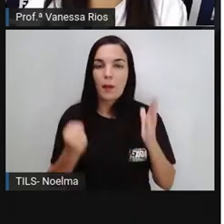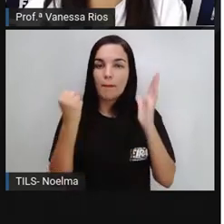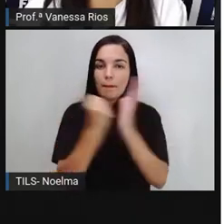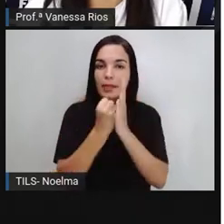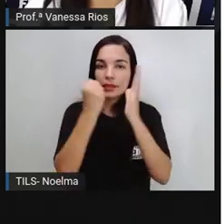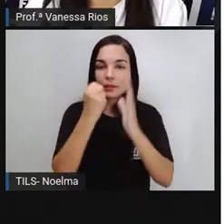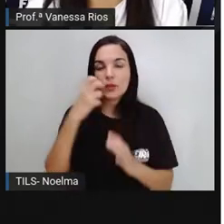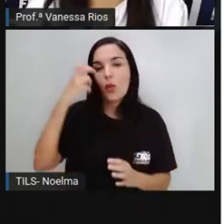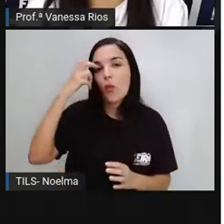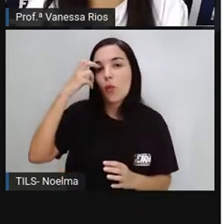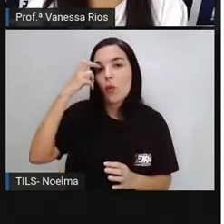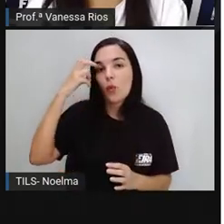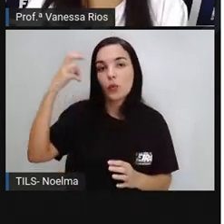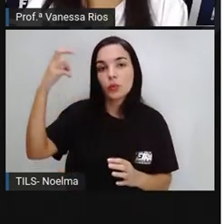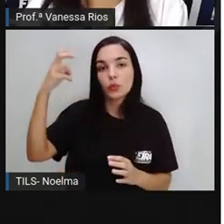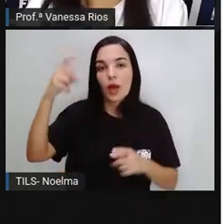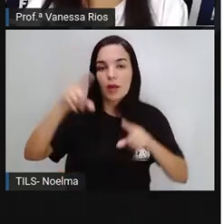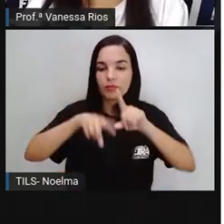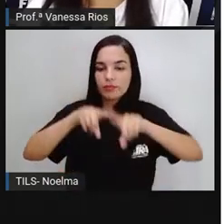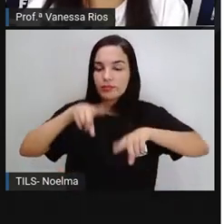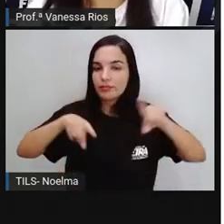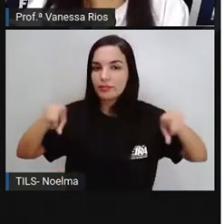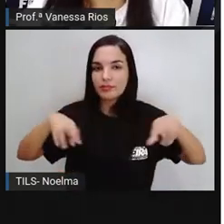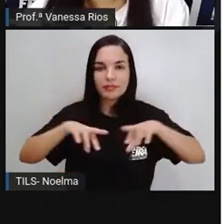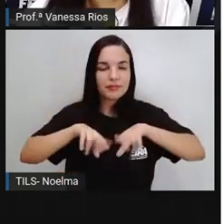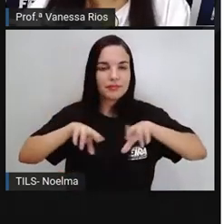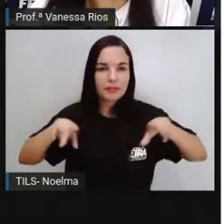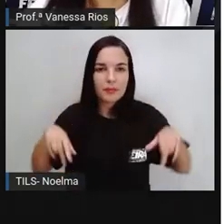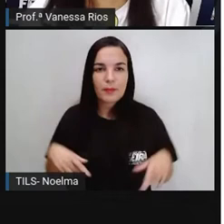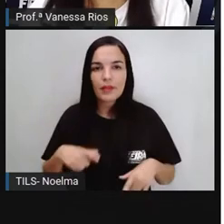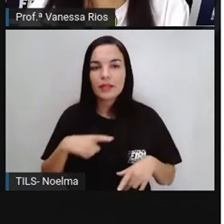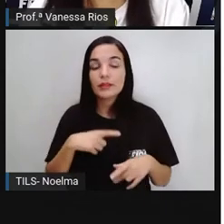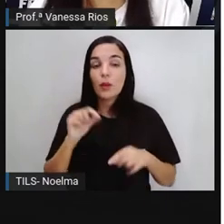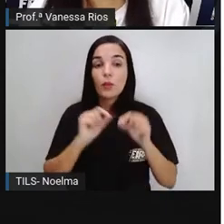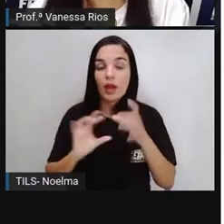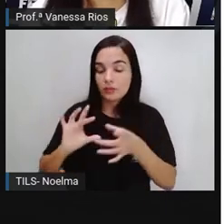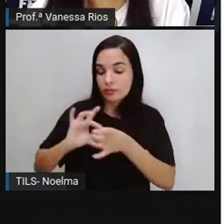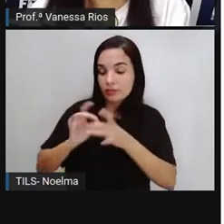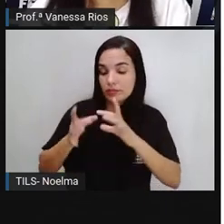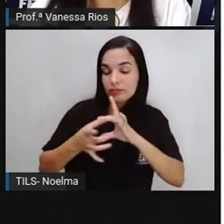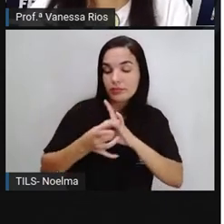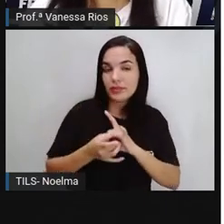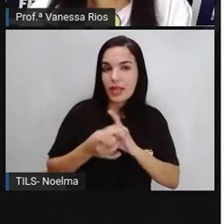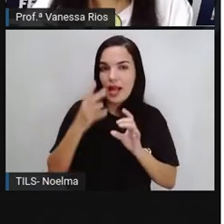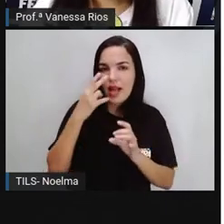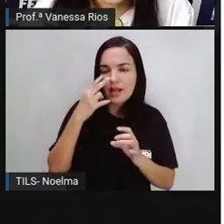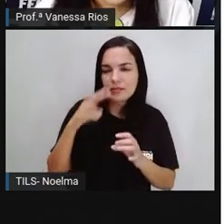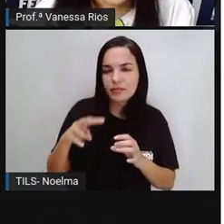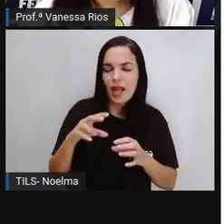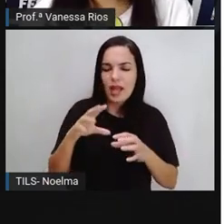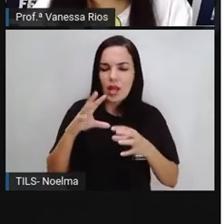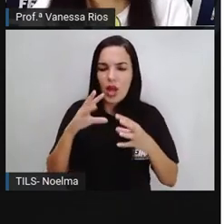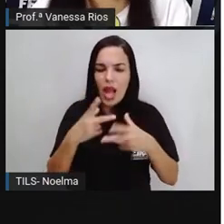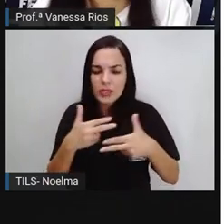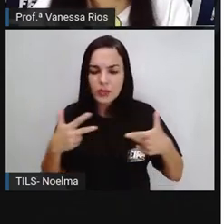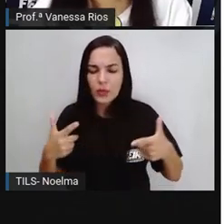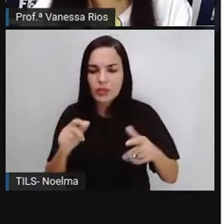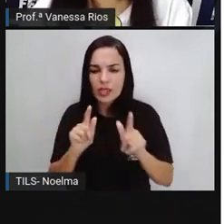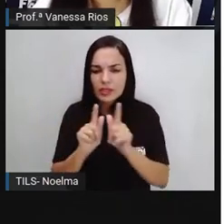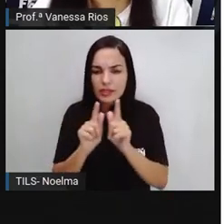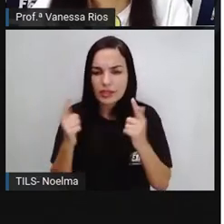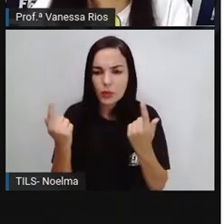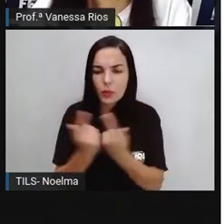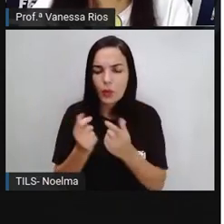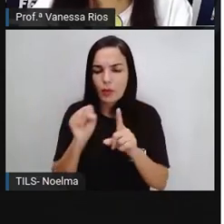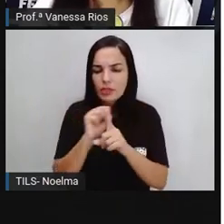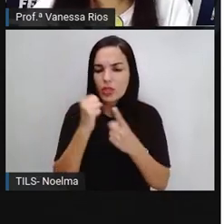Então, olhem só: patrimônio cultural material, associado aos elementos concretos de uma sociedade,